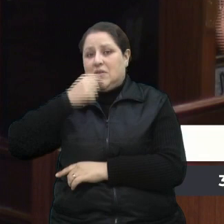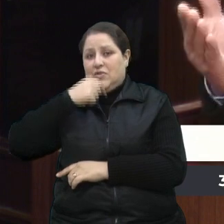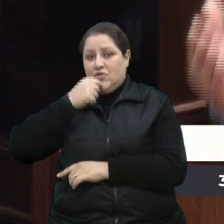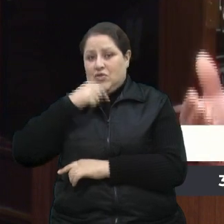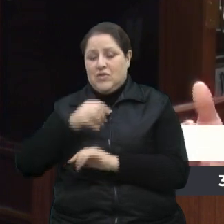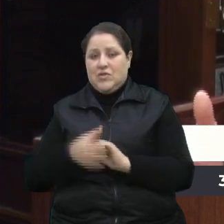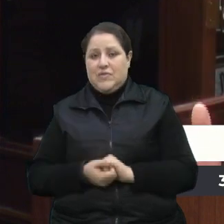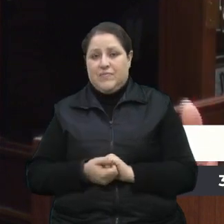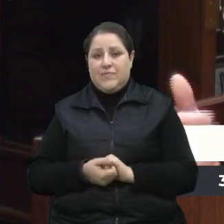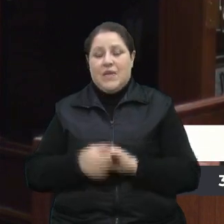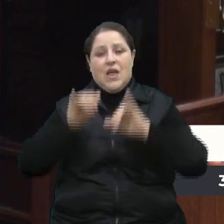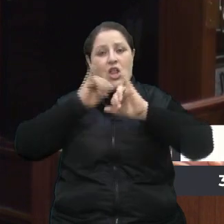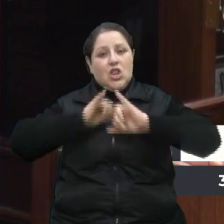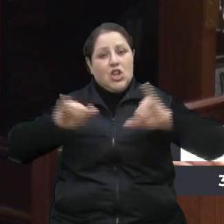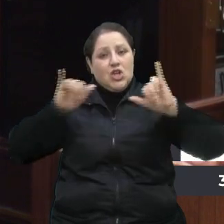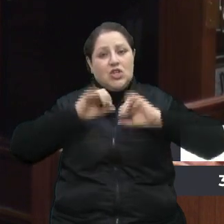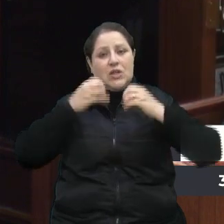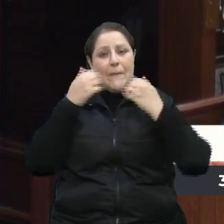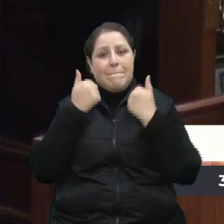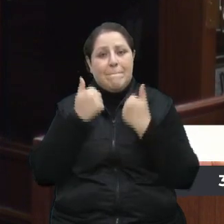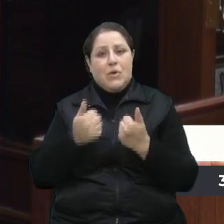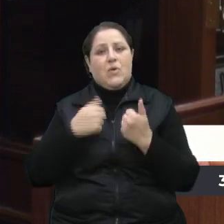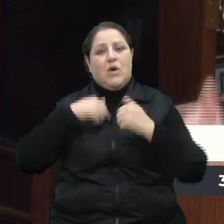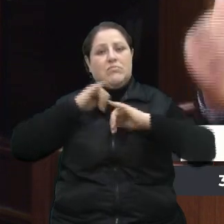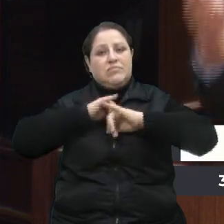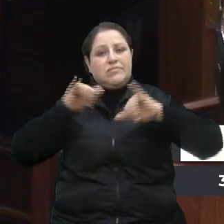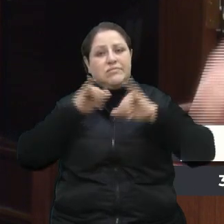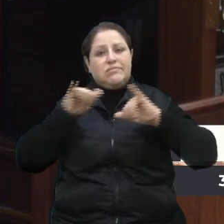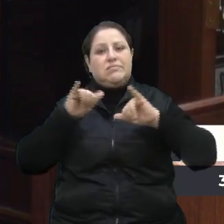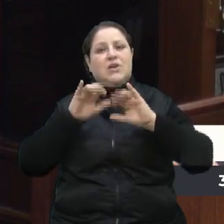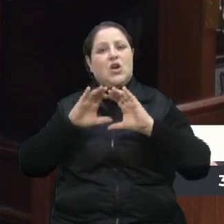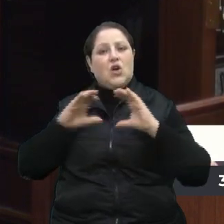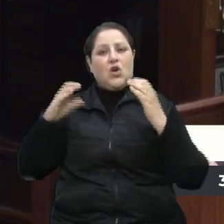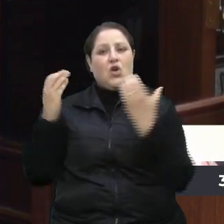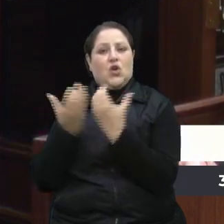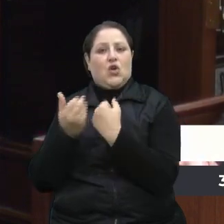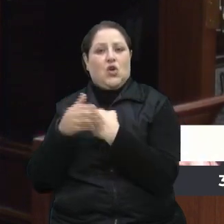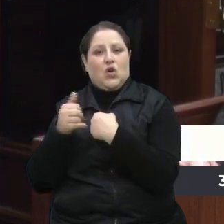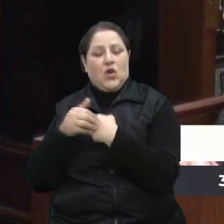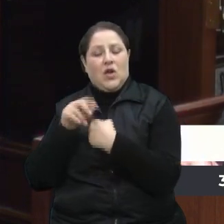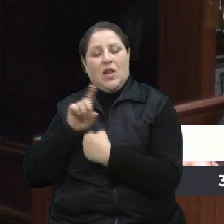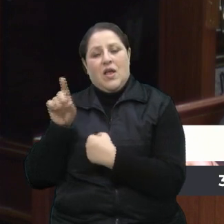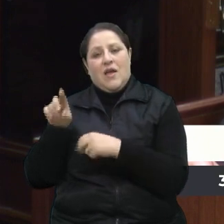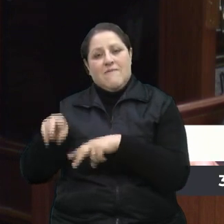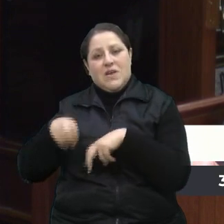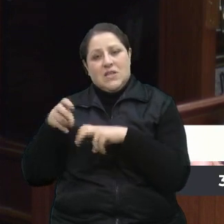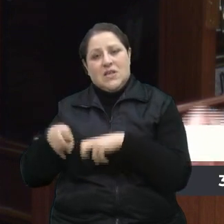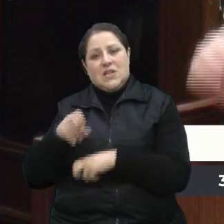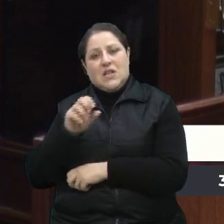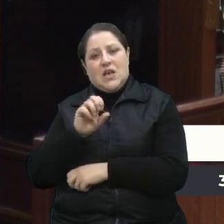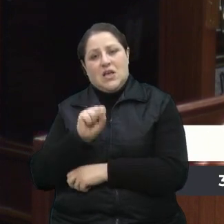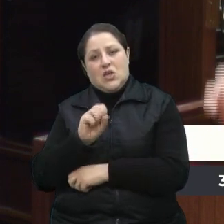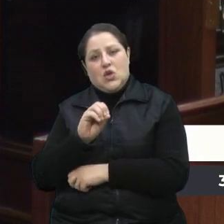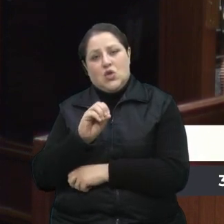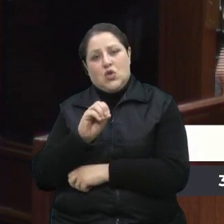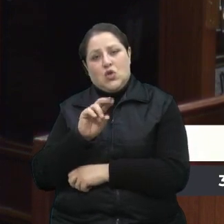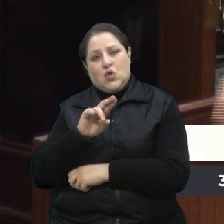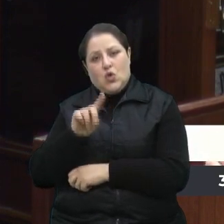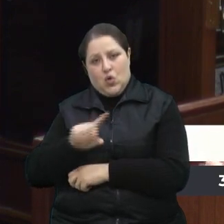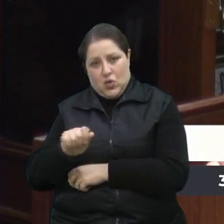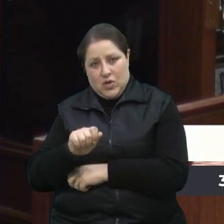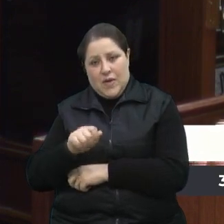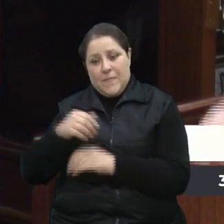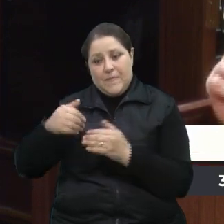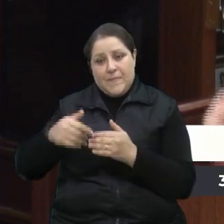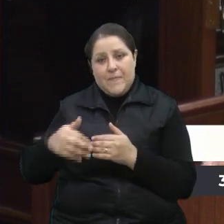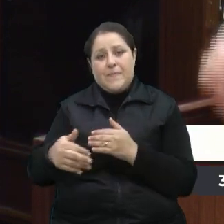então boa notícia que transmite então a minha querida comunidade fazendo a Souza que na próxima sexta-feira